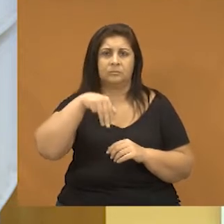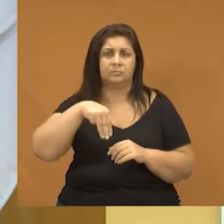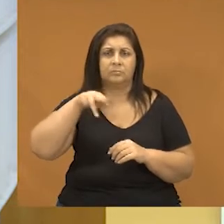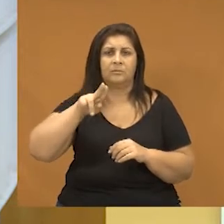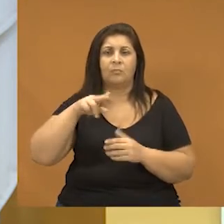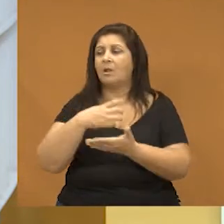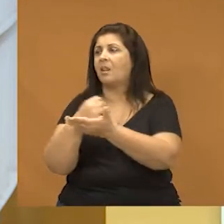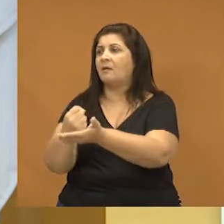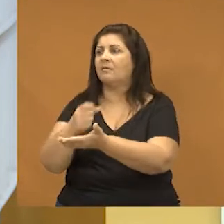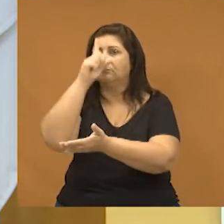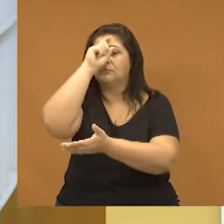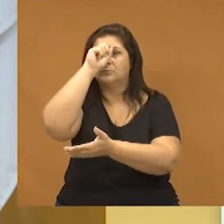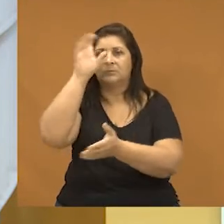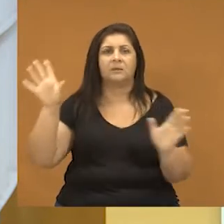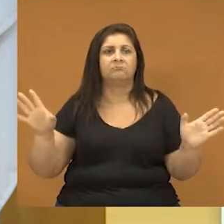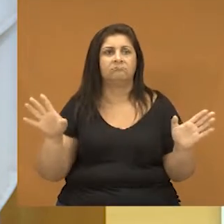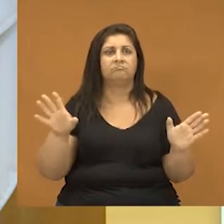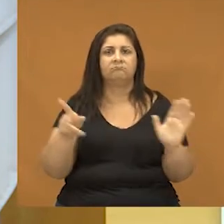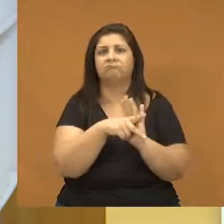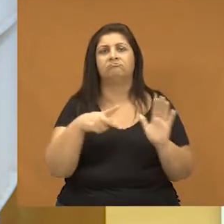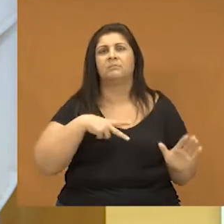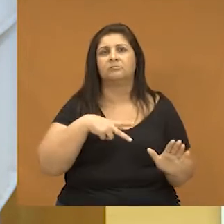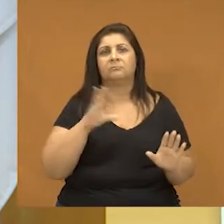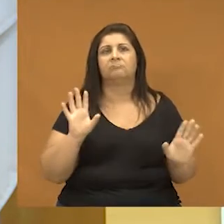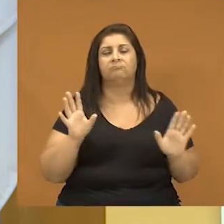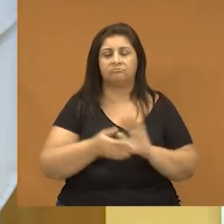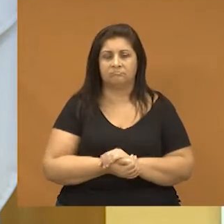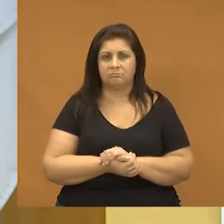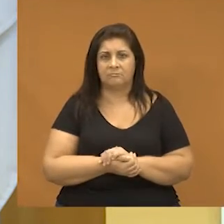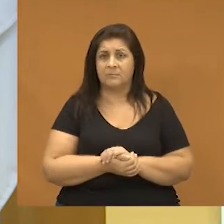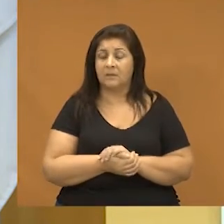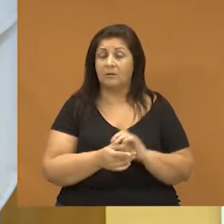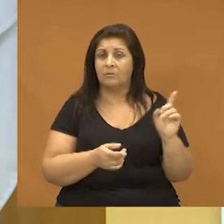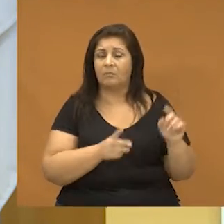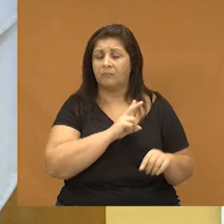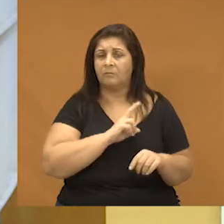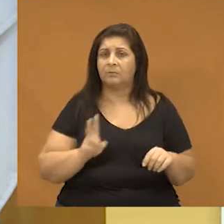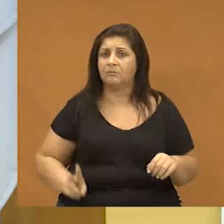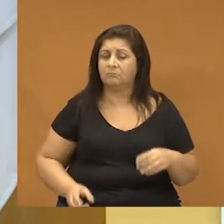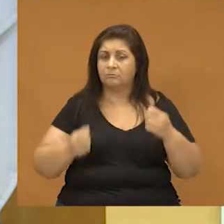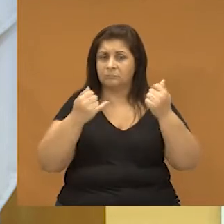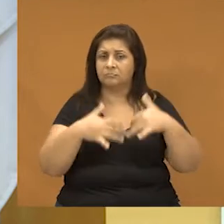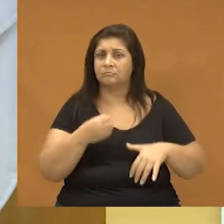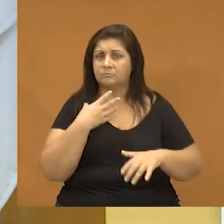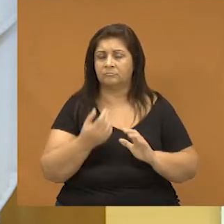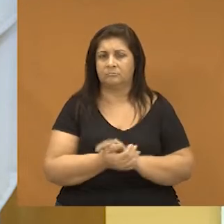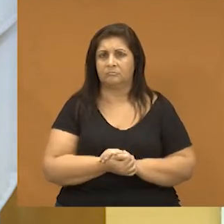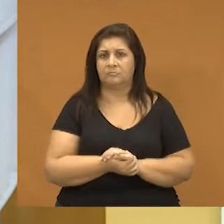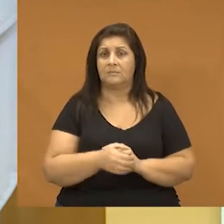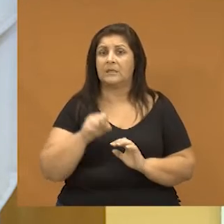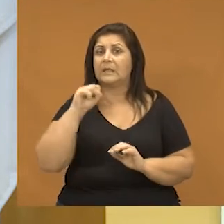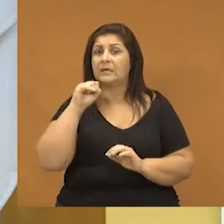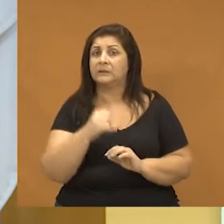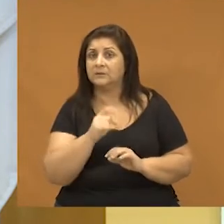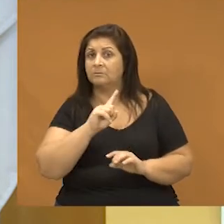pessoa e levar para cada uma para o seu convênio. Acho que o Rodrigo coloca muito bem aqui algumas questões, que se não forem muito